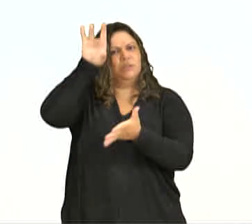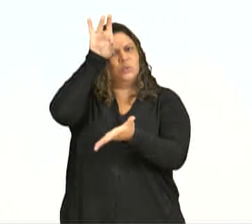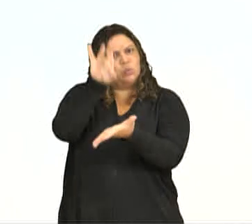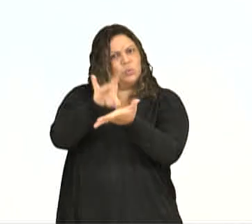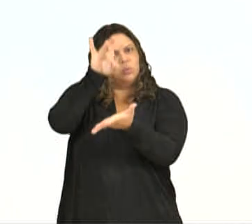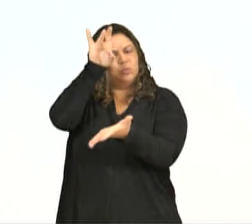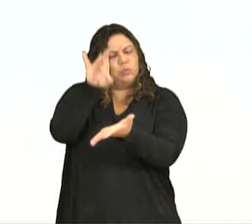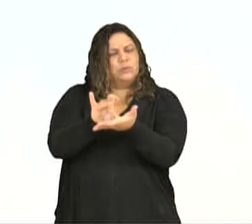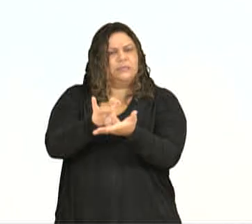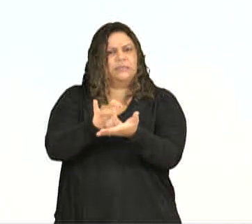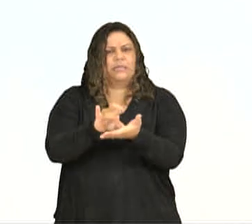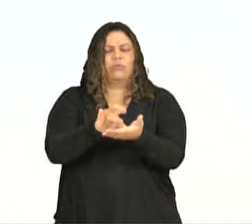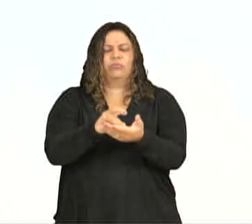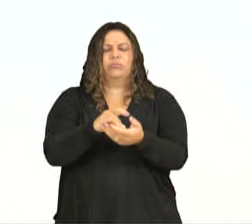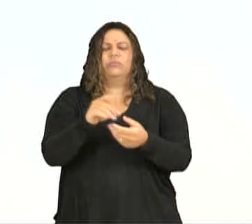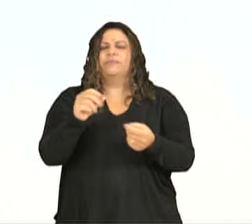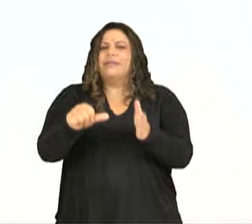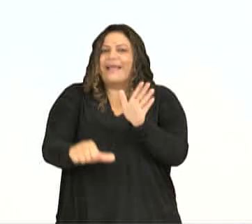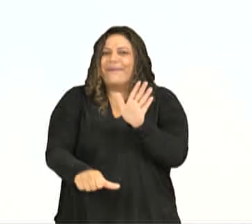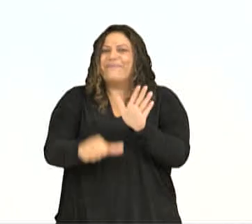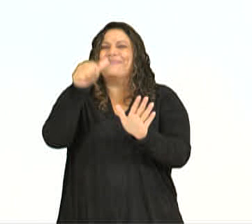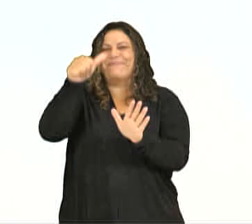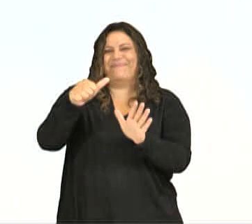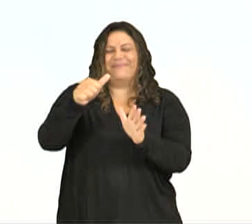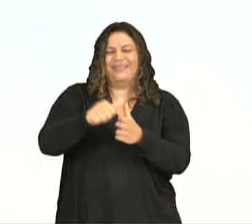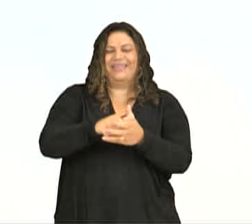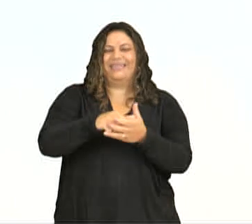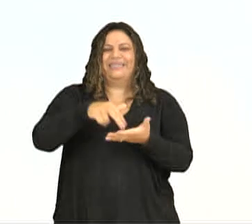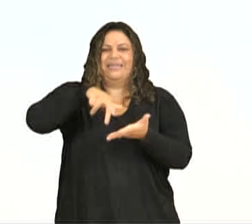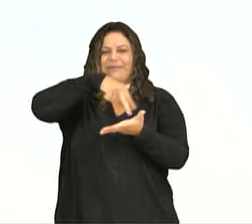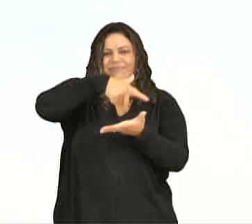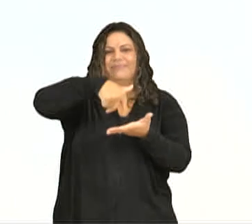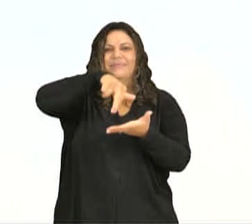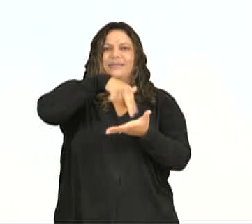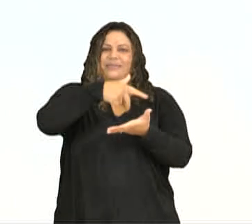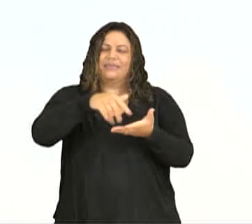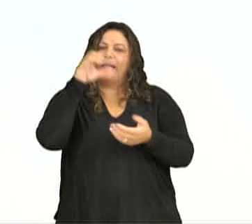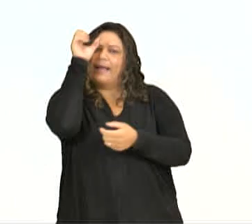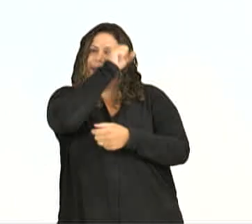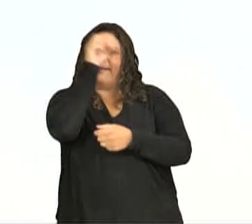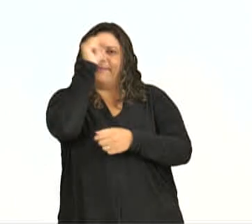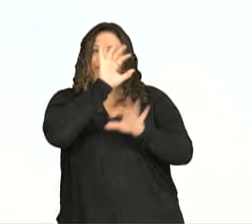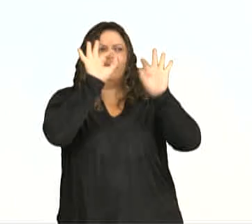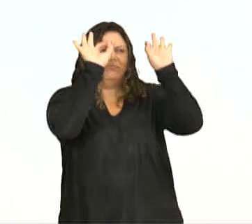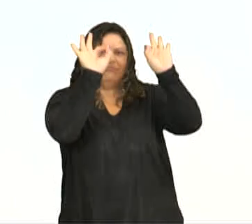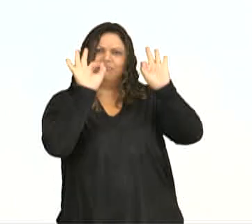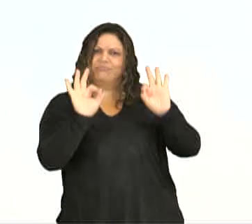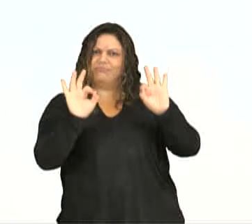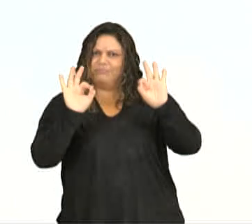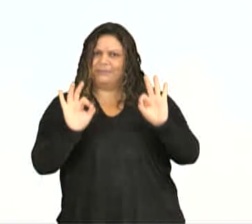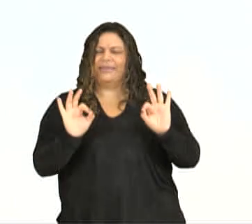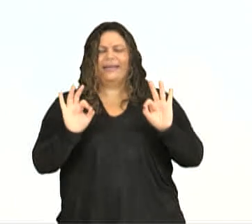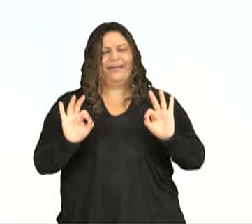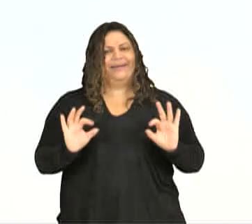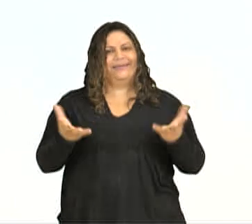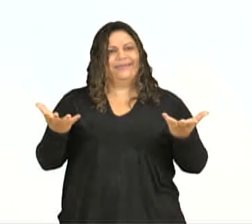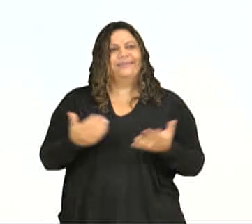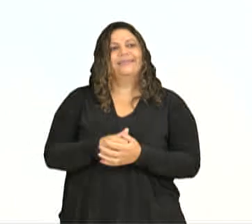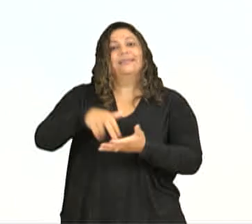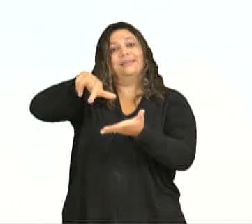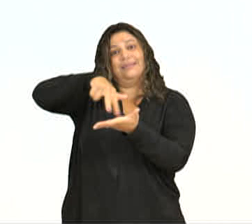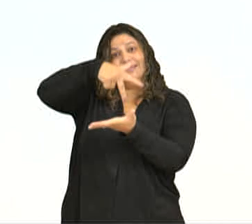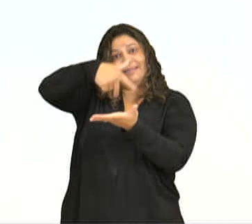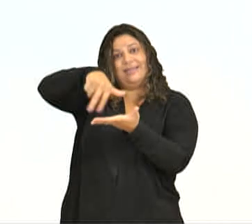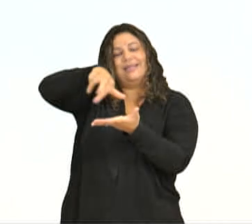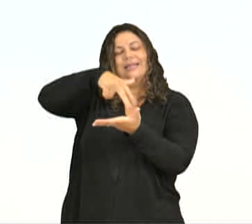qualquer aspirante a bailarino aprende. Curiosamente, uma das danças mais elegantes de todos os tempos. Gente, essa dança